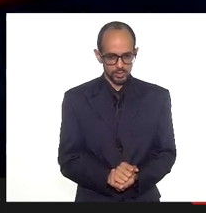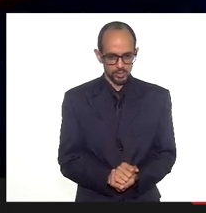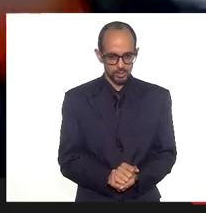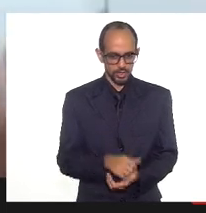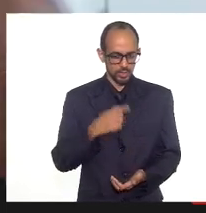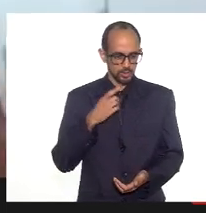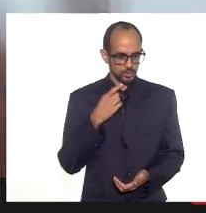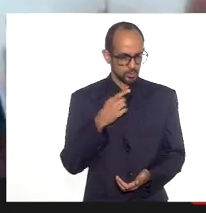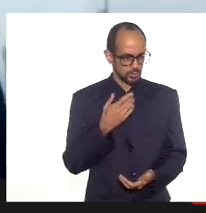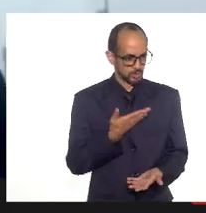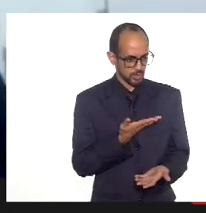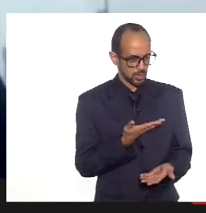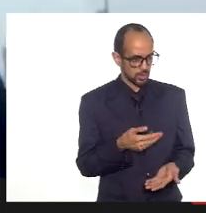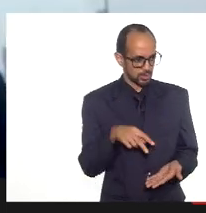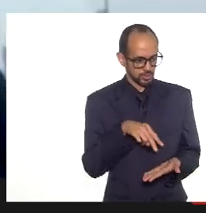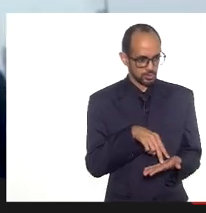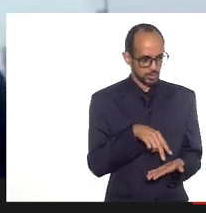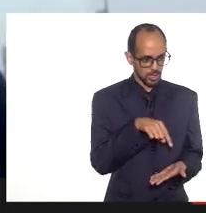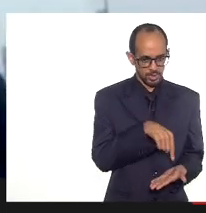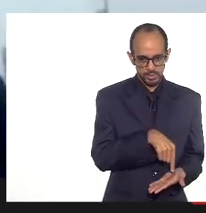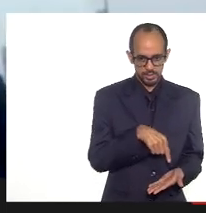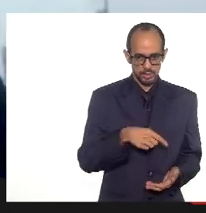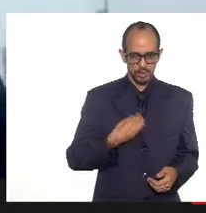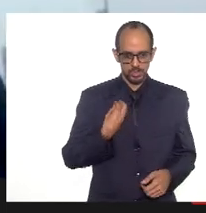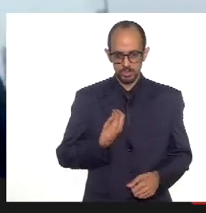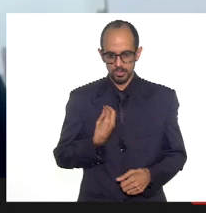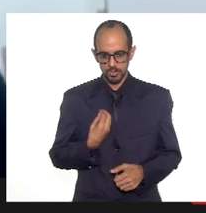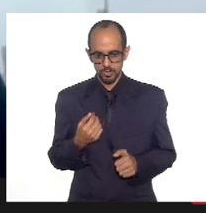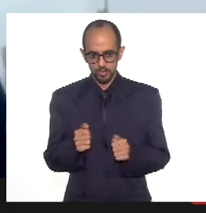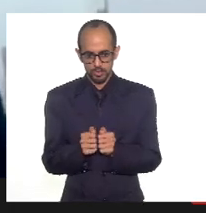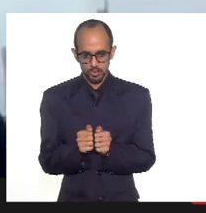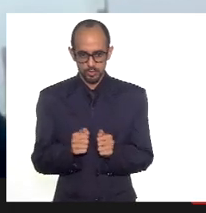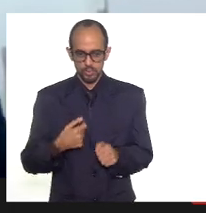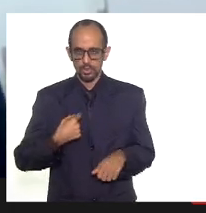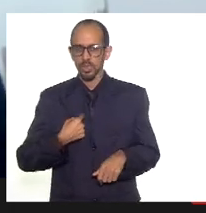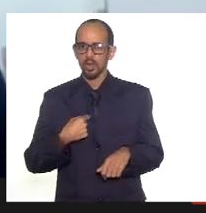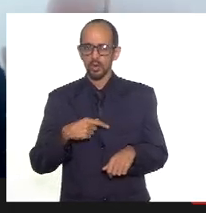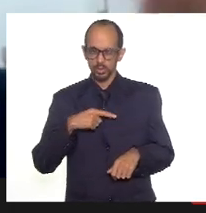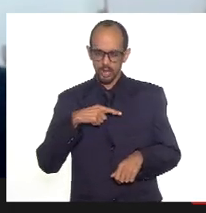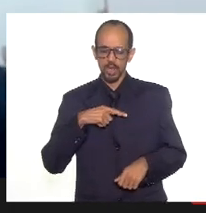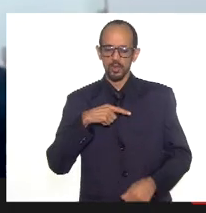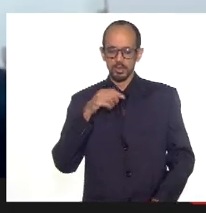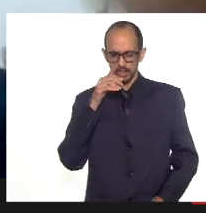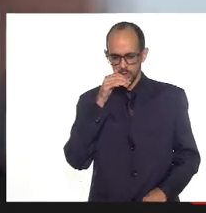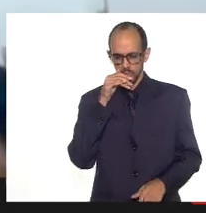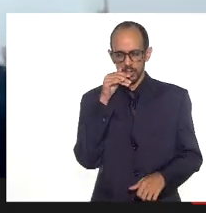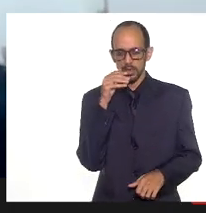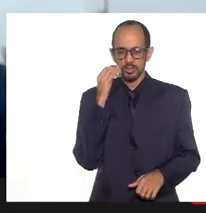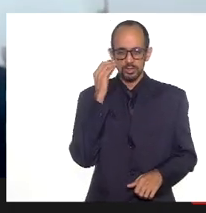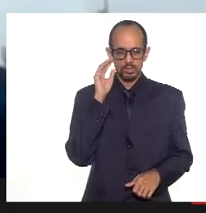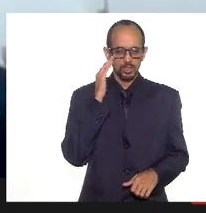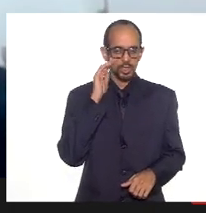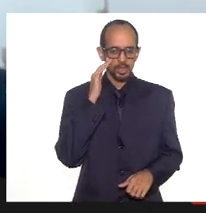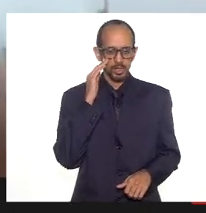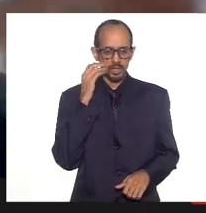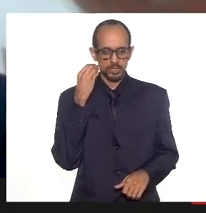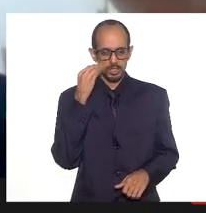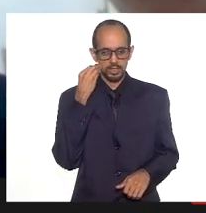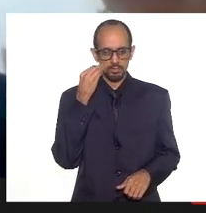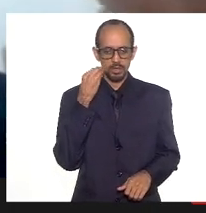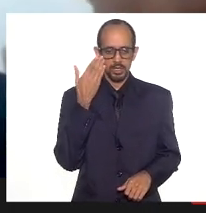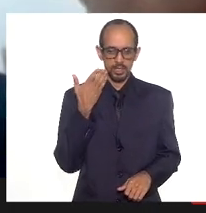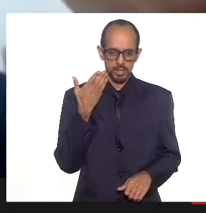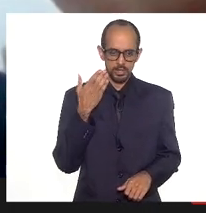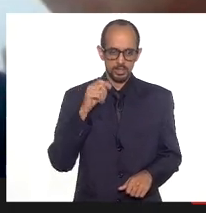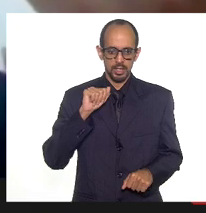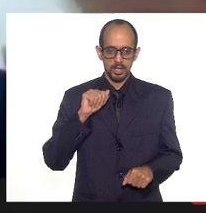aqui que me geram aí uma curiosidade e interesse de serem discutidos, né? Tipo, como um plano de ter um plano